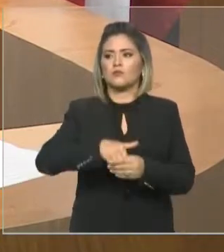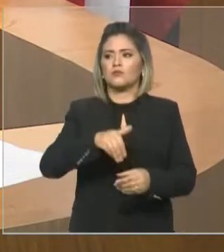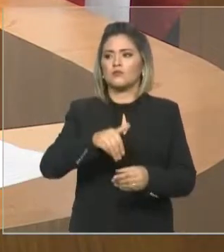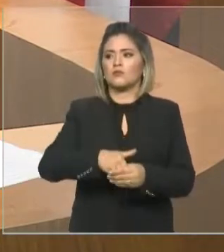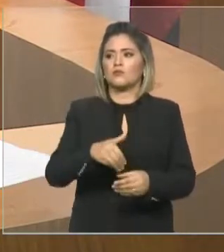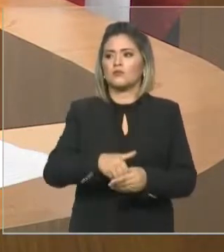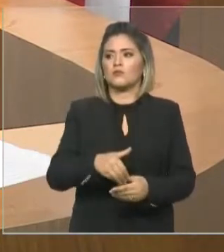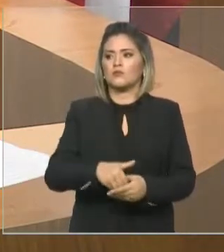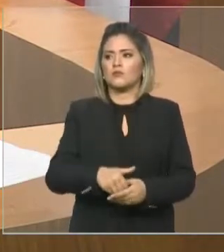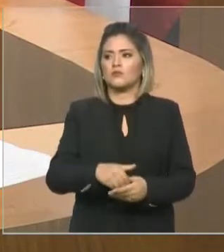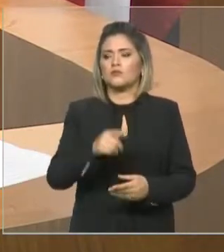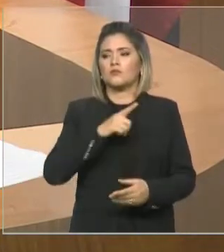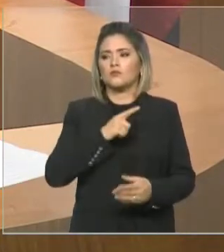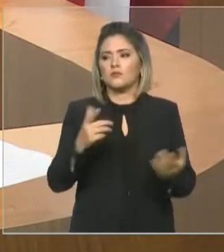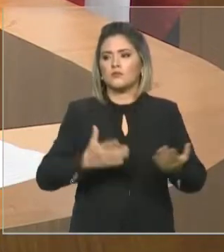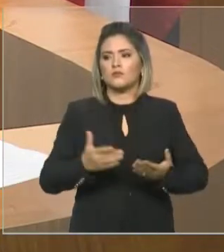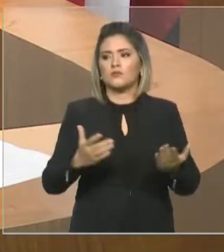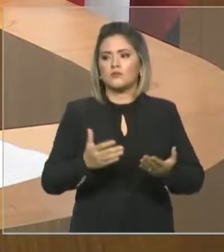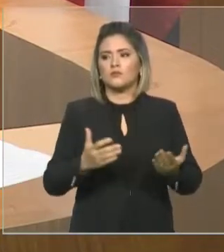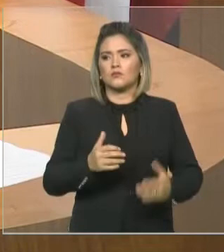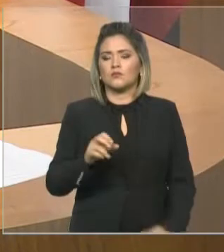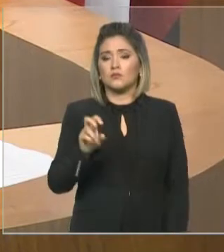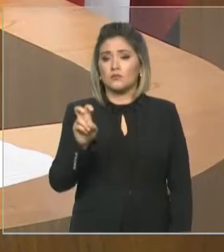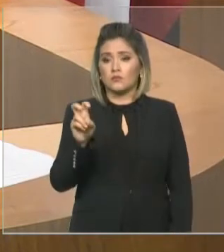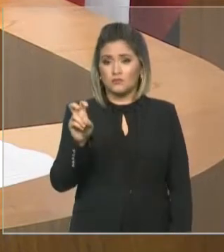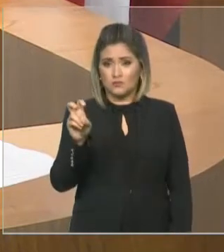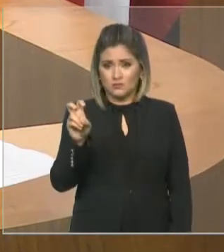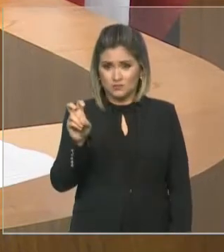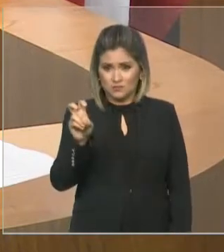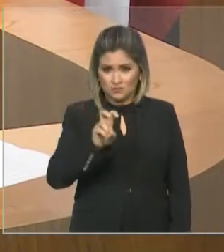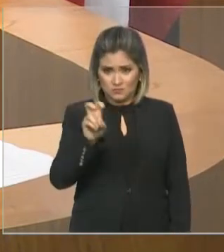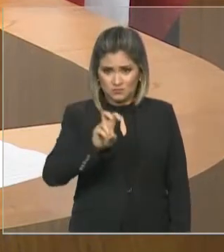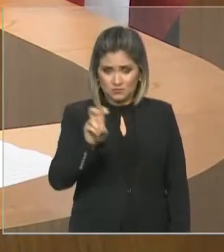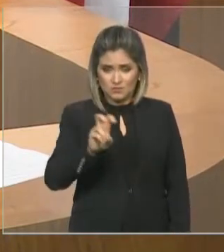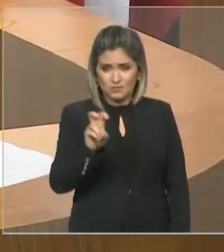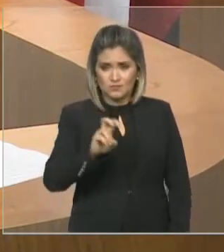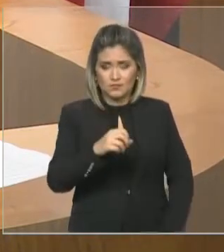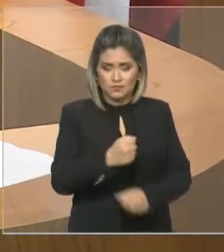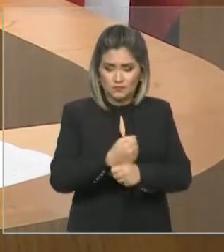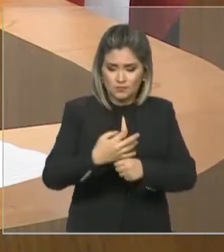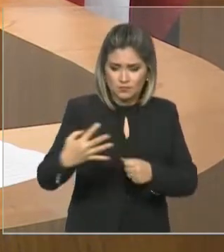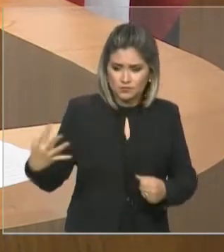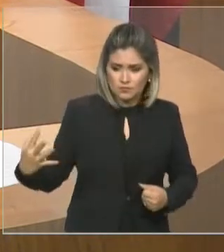5ª legislatura que estou desenvolvendo com a permissão de Deus.